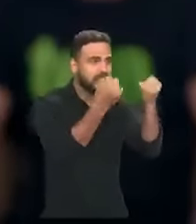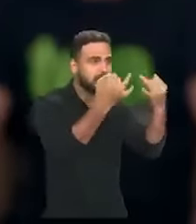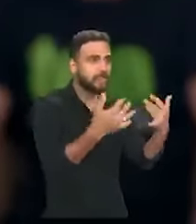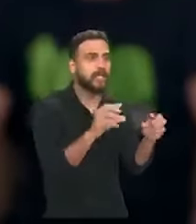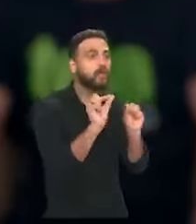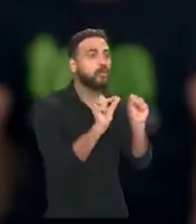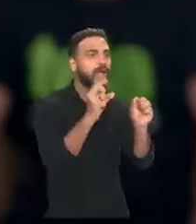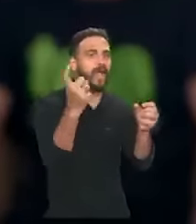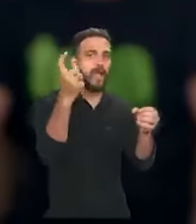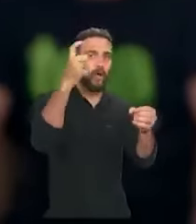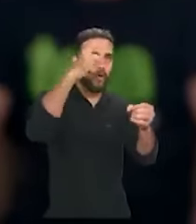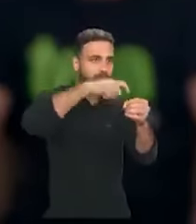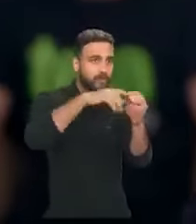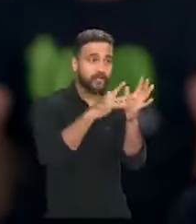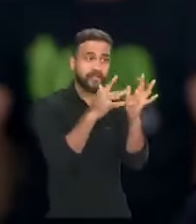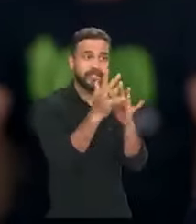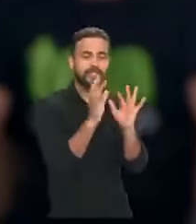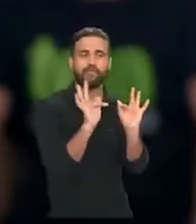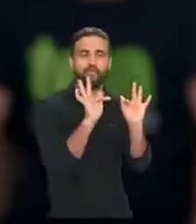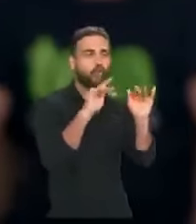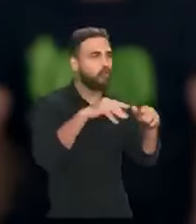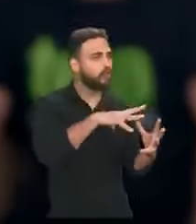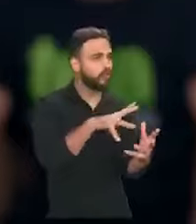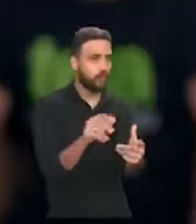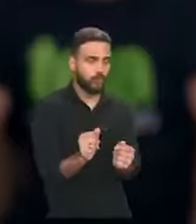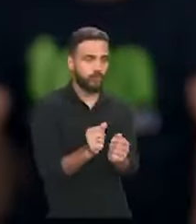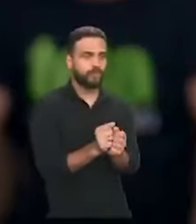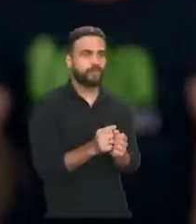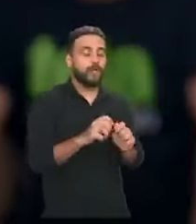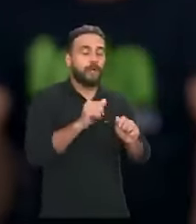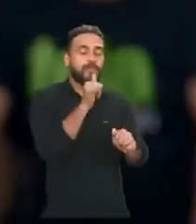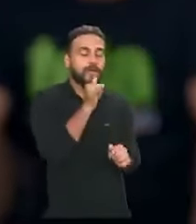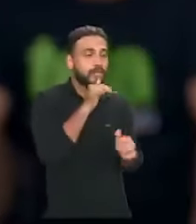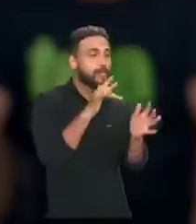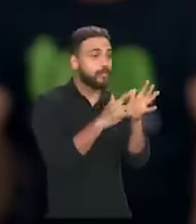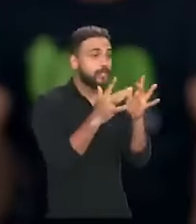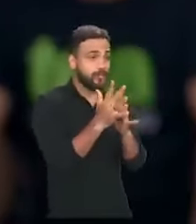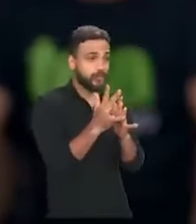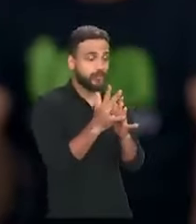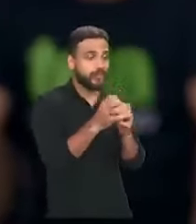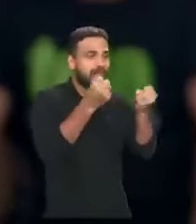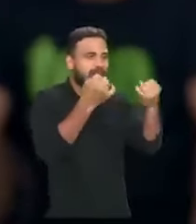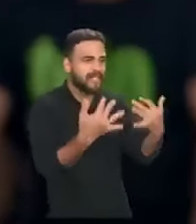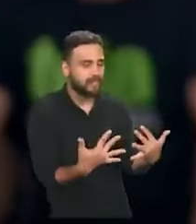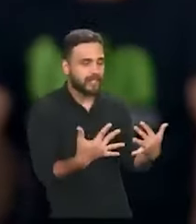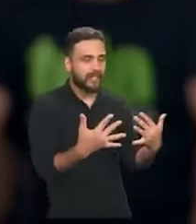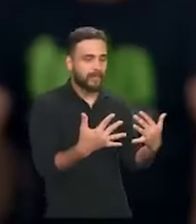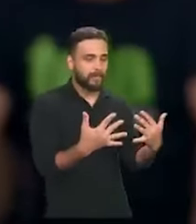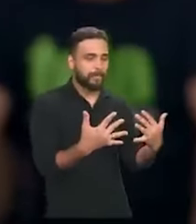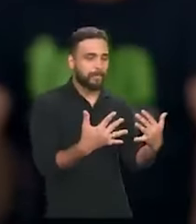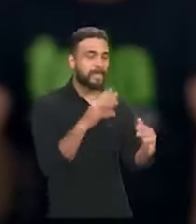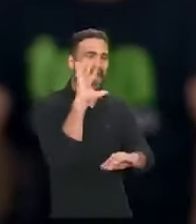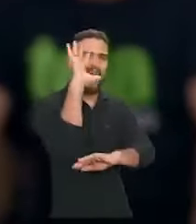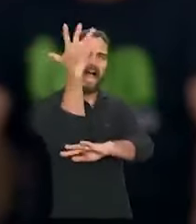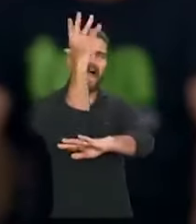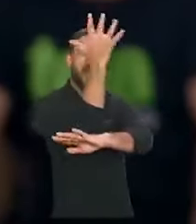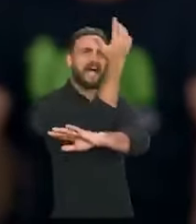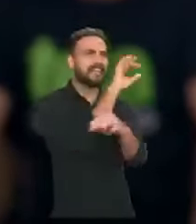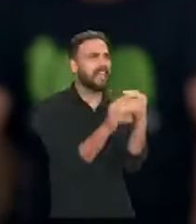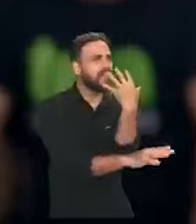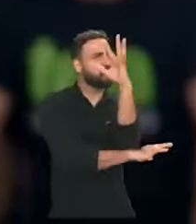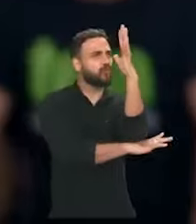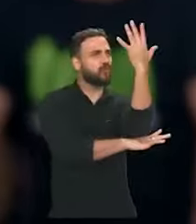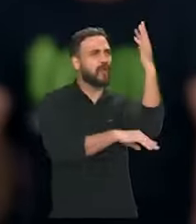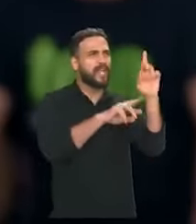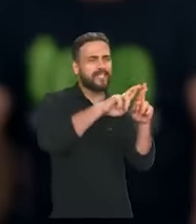exemplo Jesus fala das modificações na natureza Jesus profetiza a respeito de